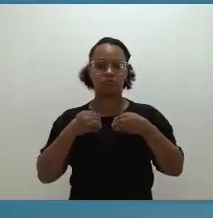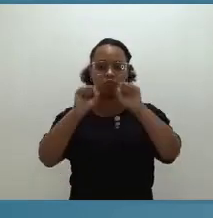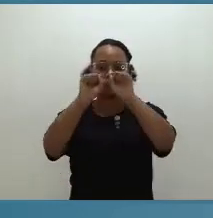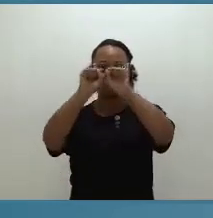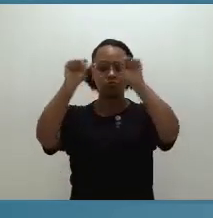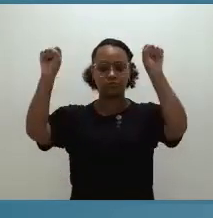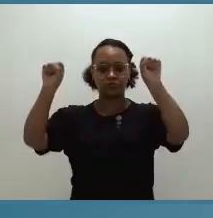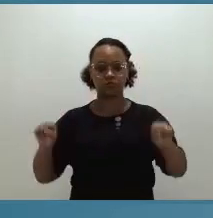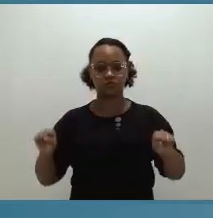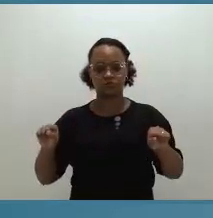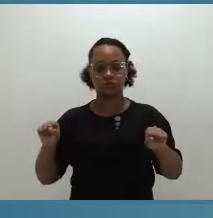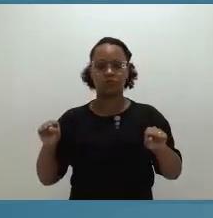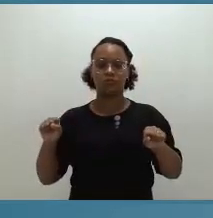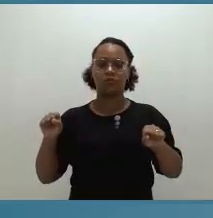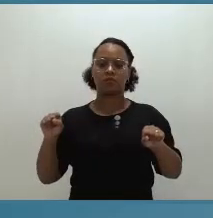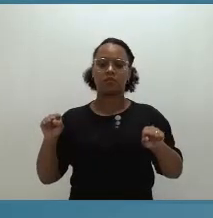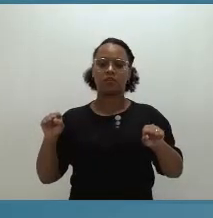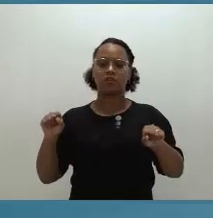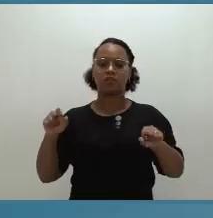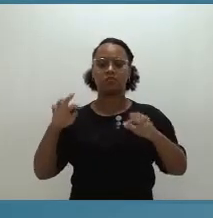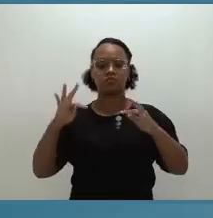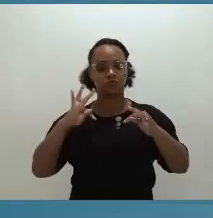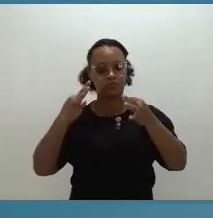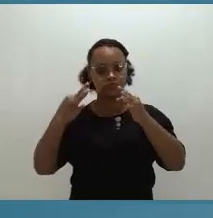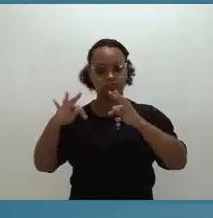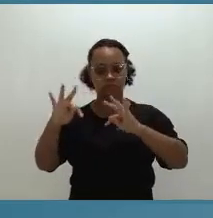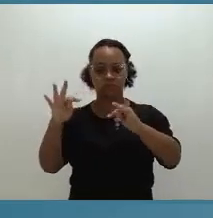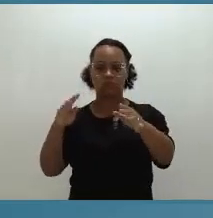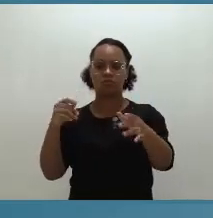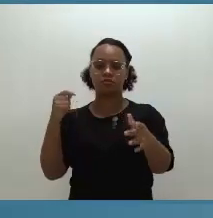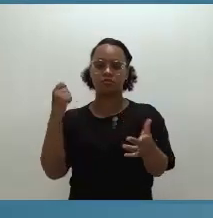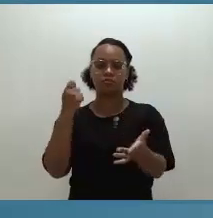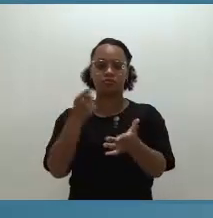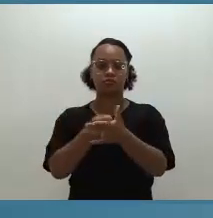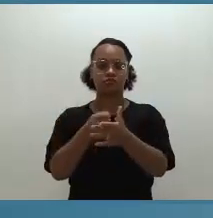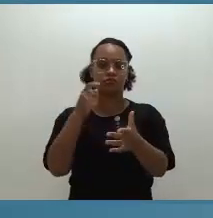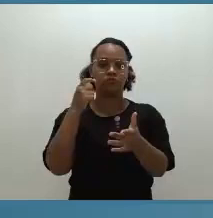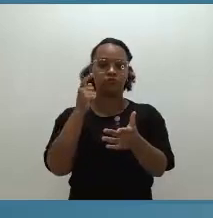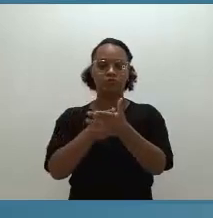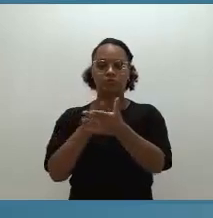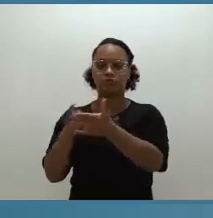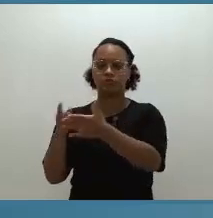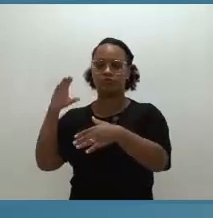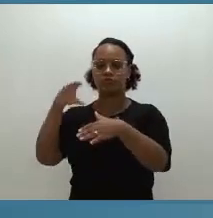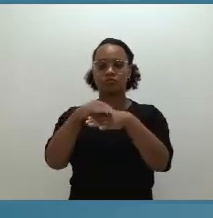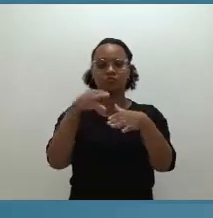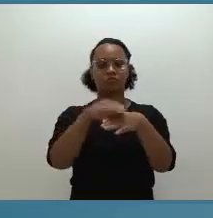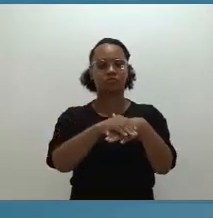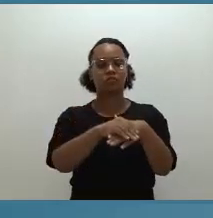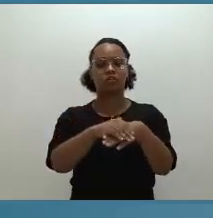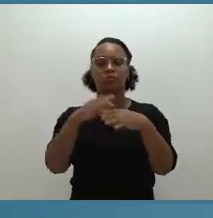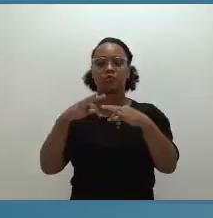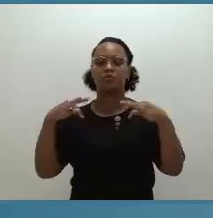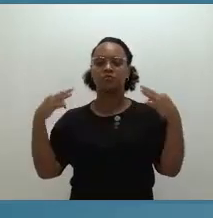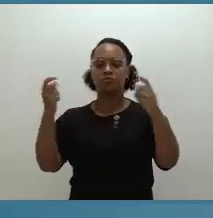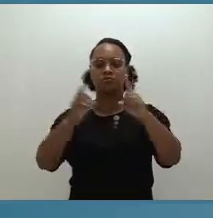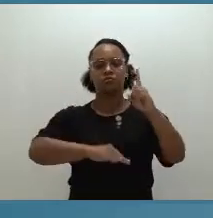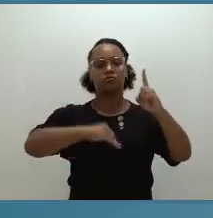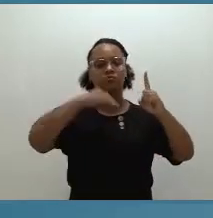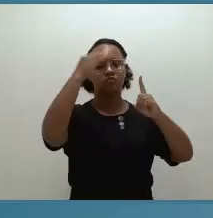VotaNet, viabilizando para que todos os desembargadores possam exercer o seu direito de